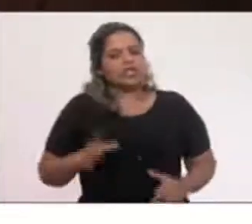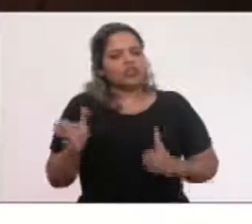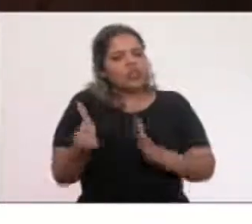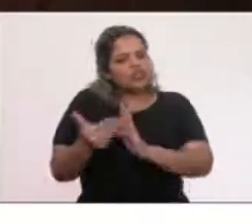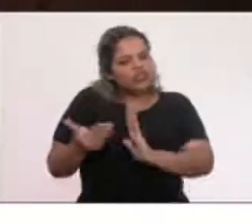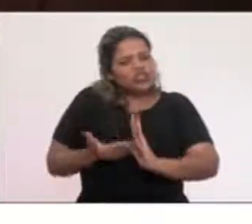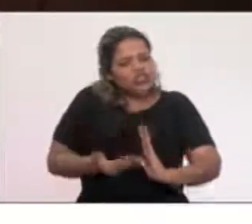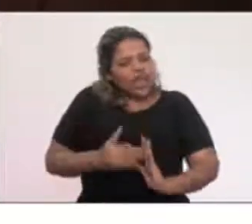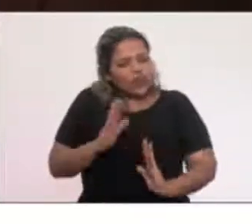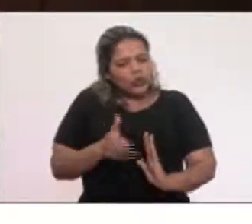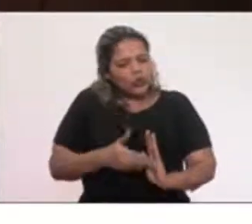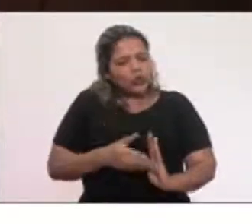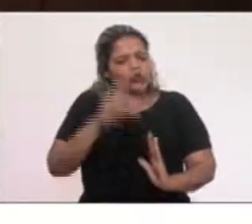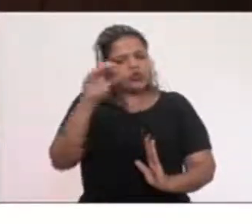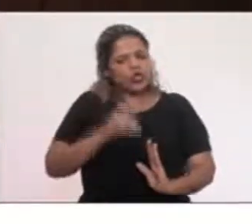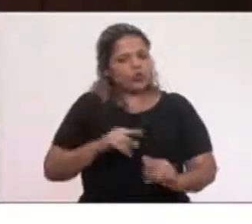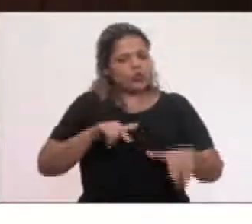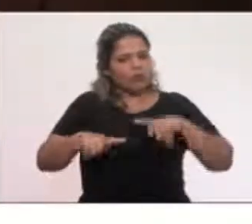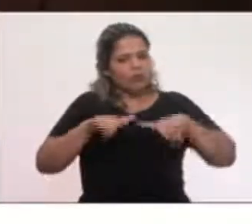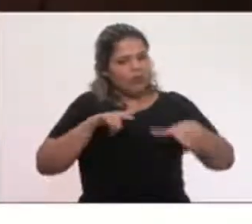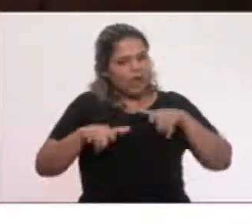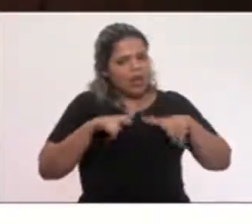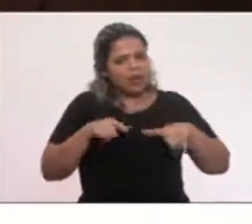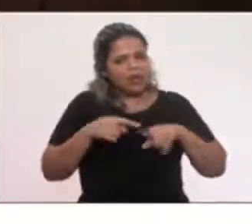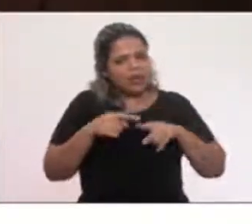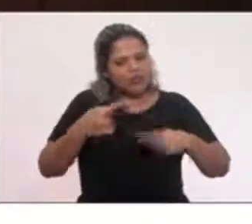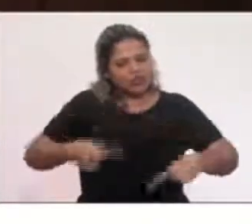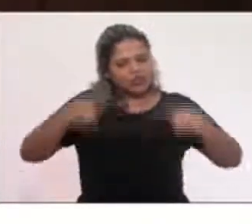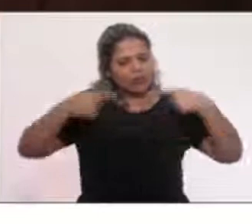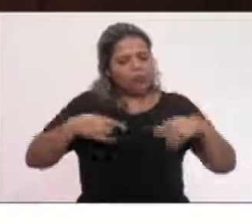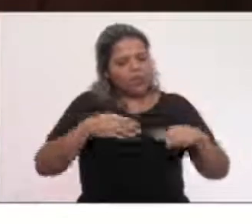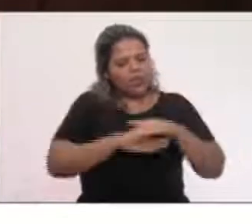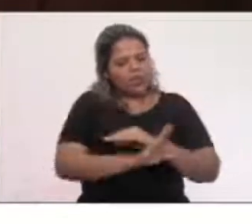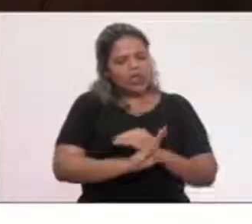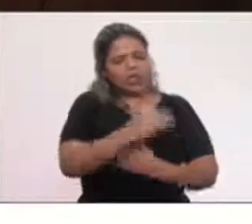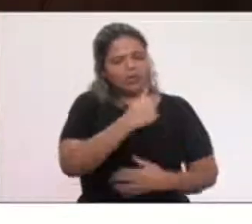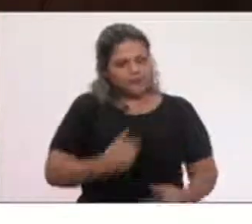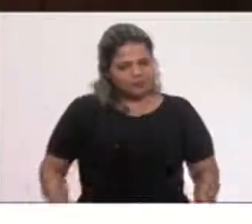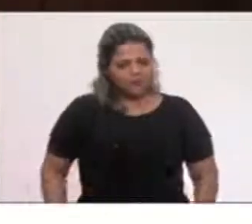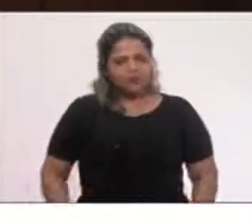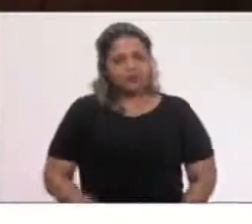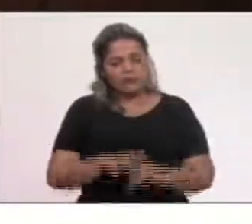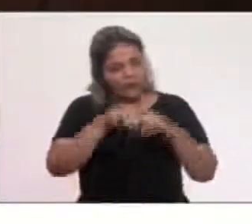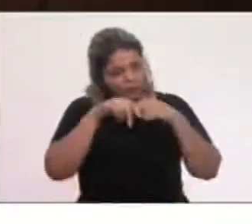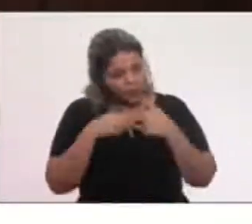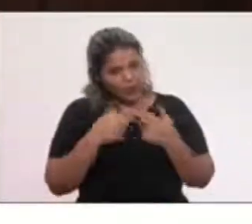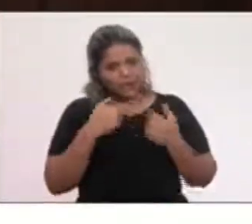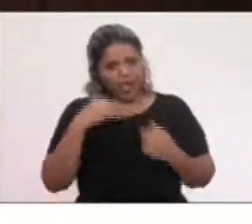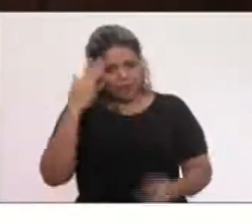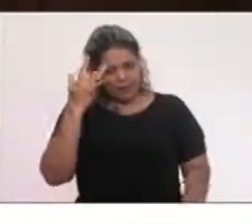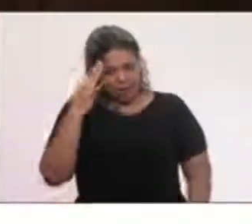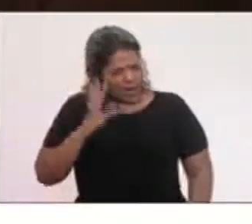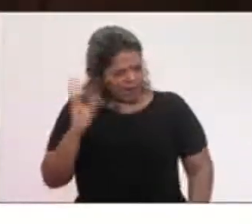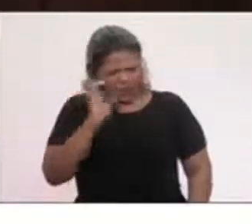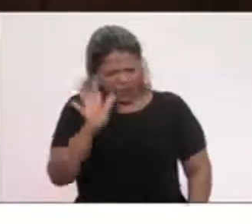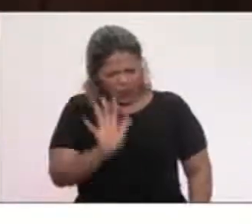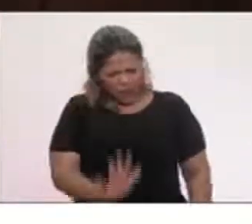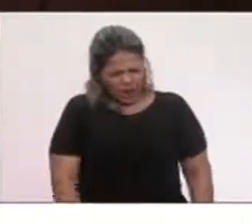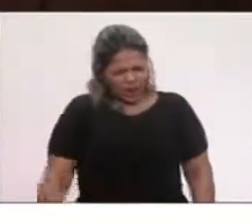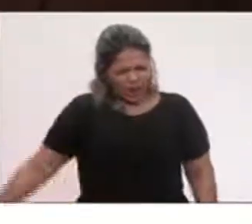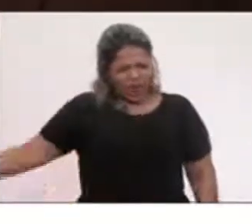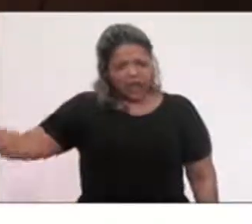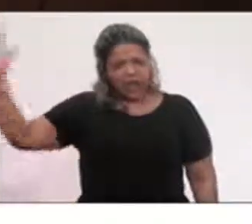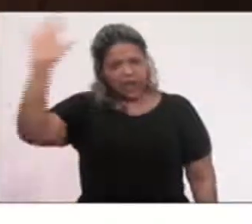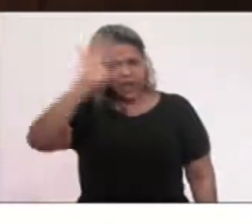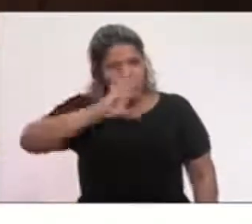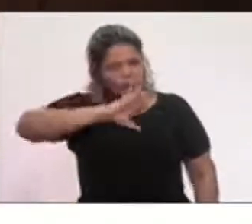retirar os direitos dos trabalhadores e para disputar a poupança pública. É por isso que amanhã no Brasil inteiro vai ser um